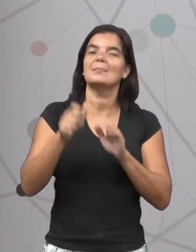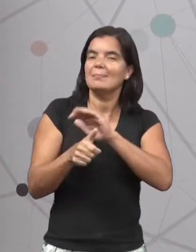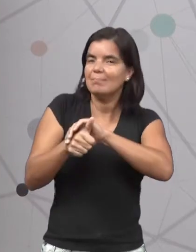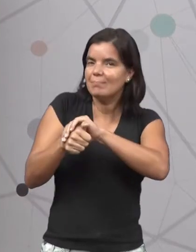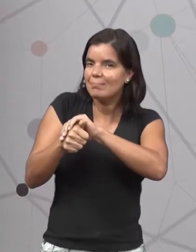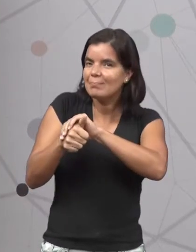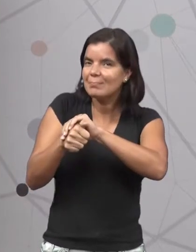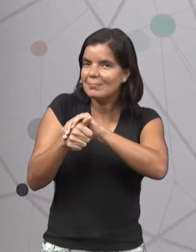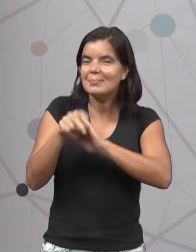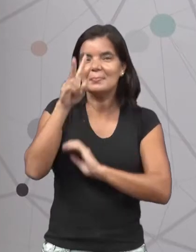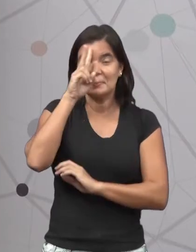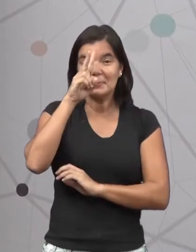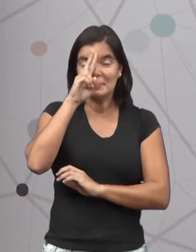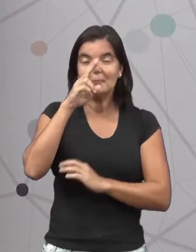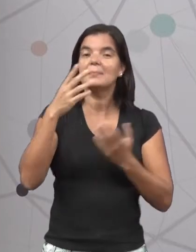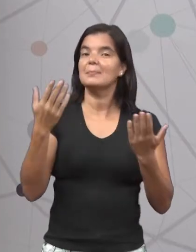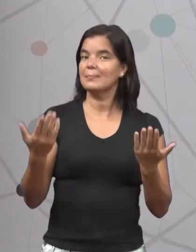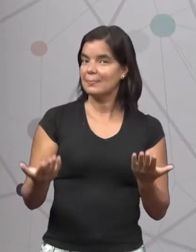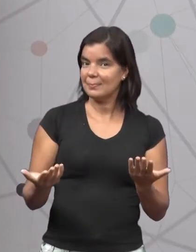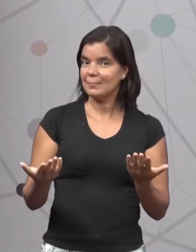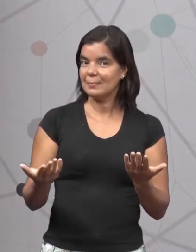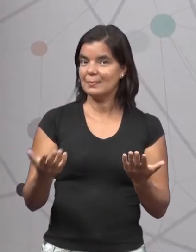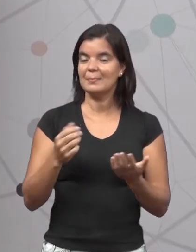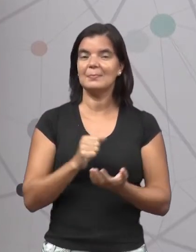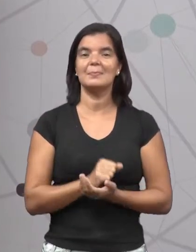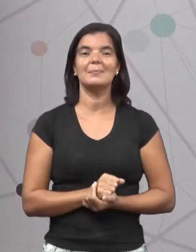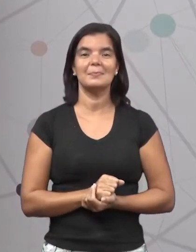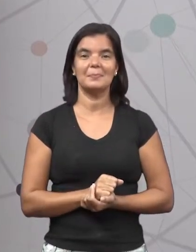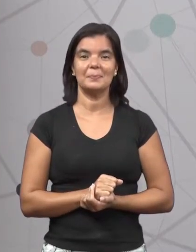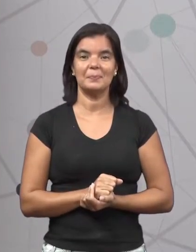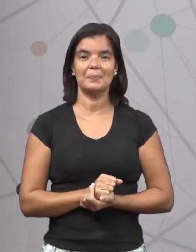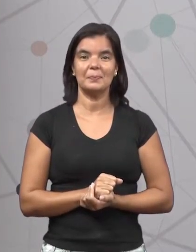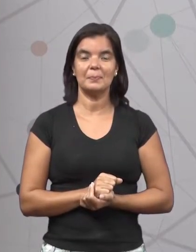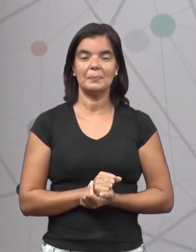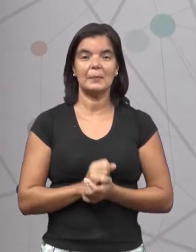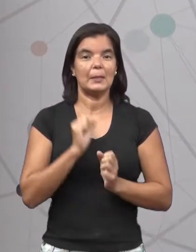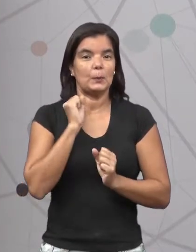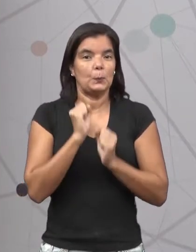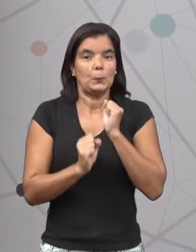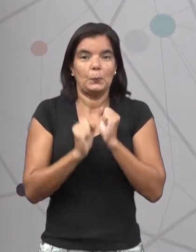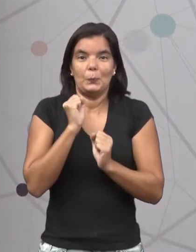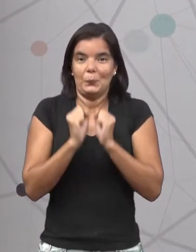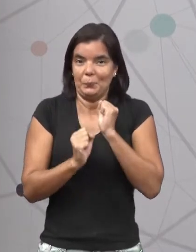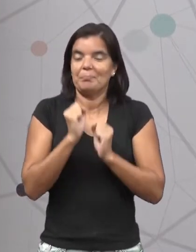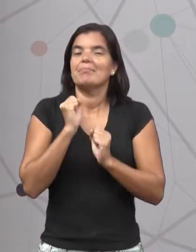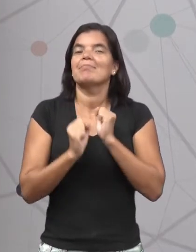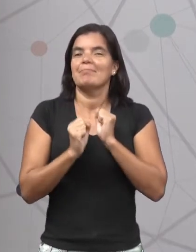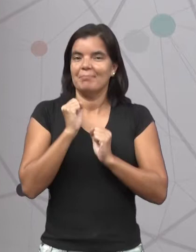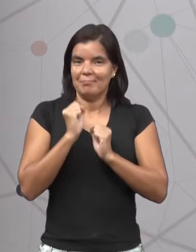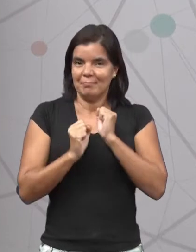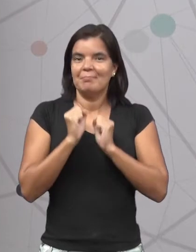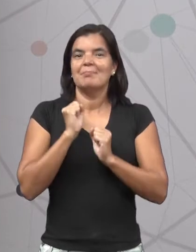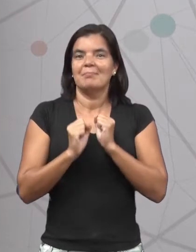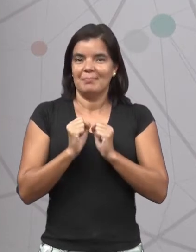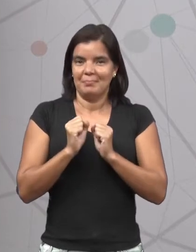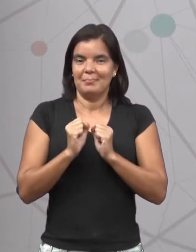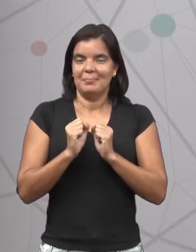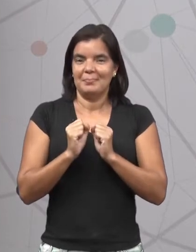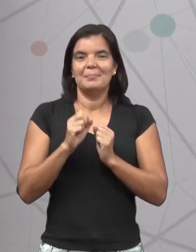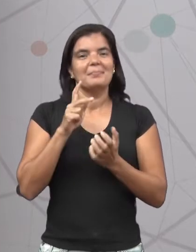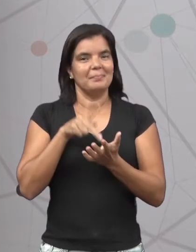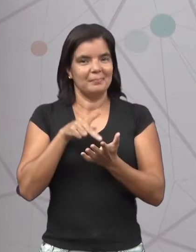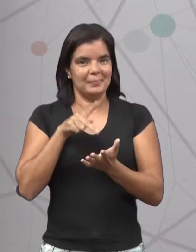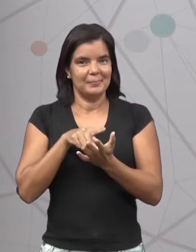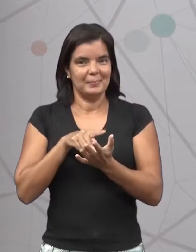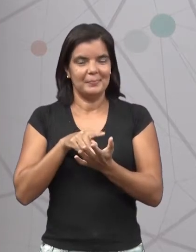mesmo. E eles estavam em uma corrida, iriam fazer uma corrida, não